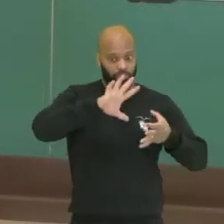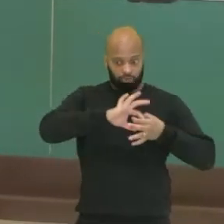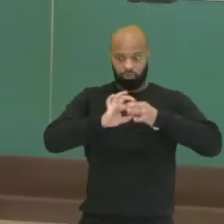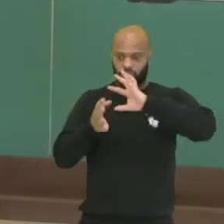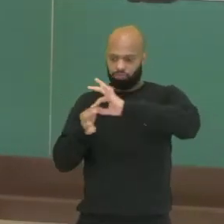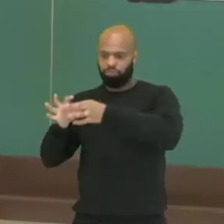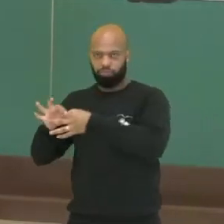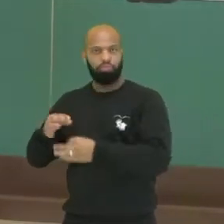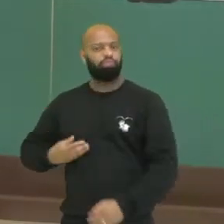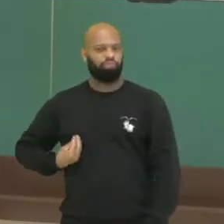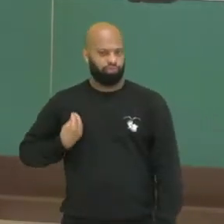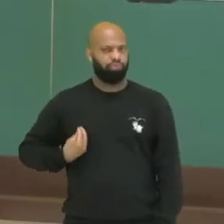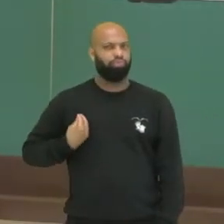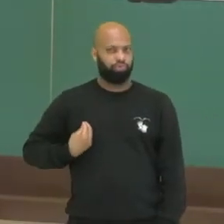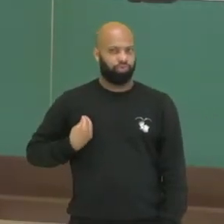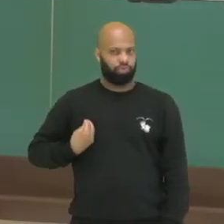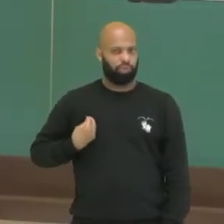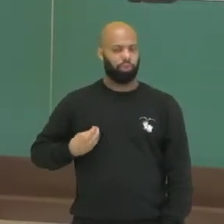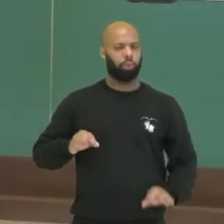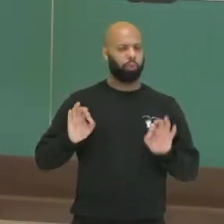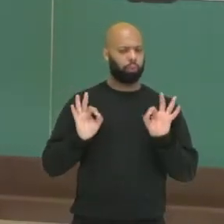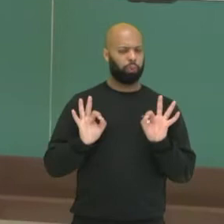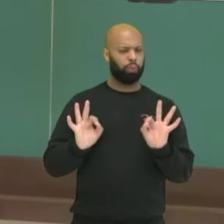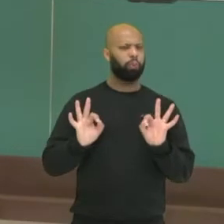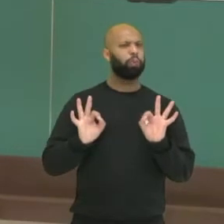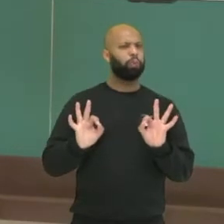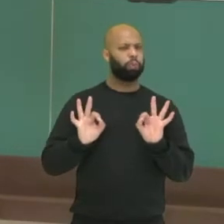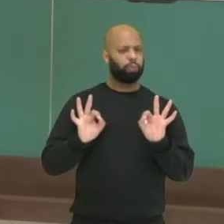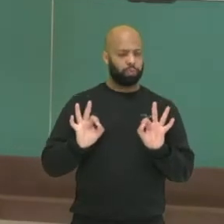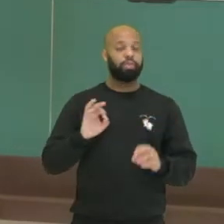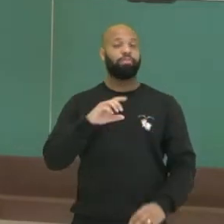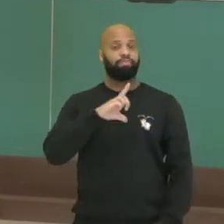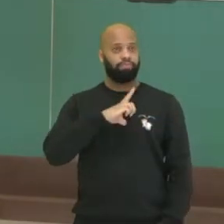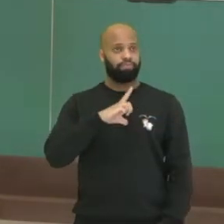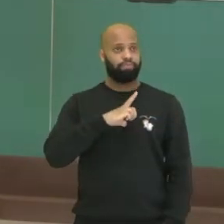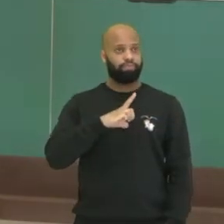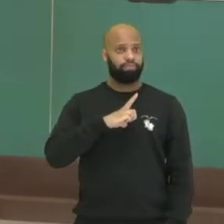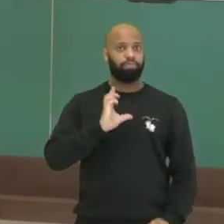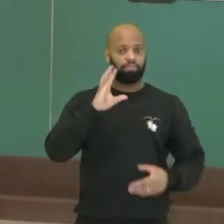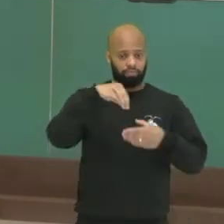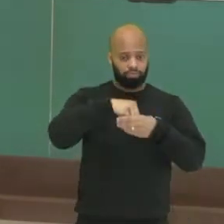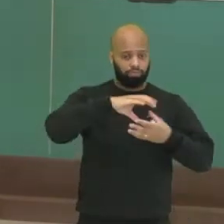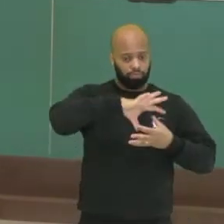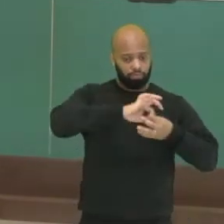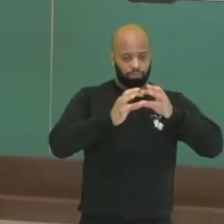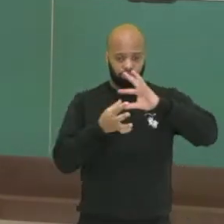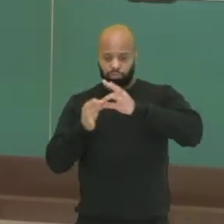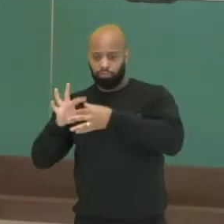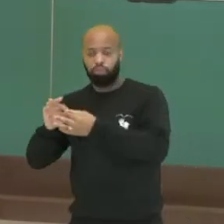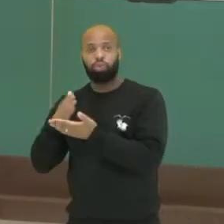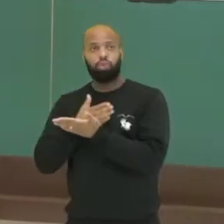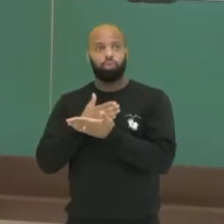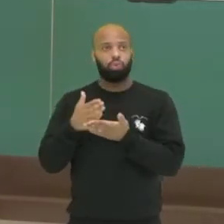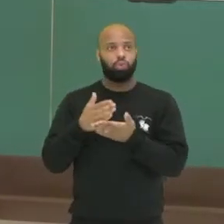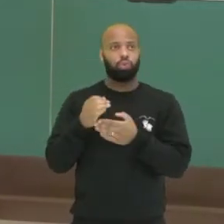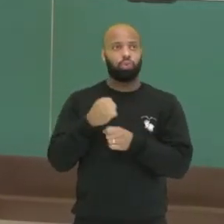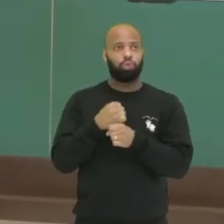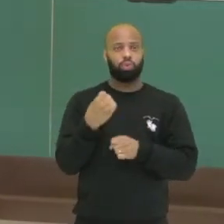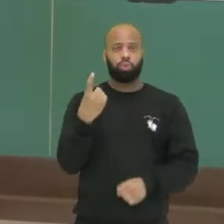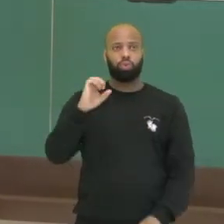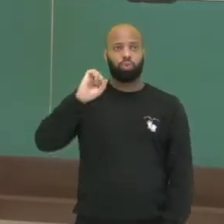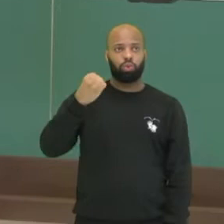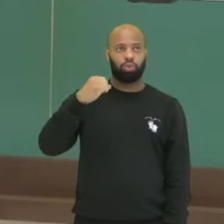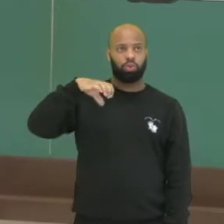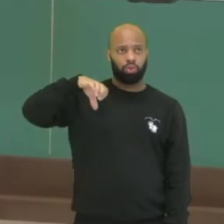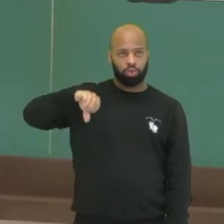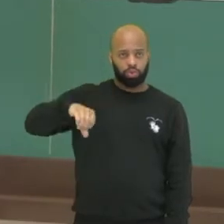um esporte muito elegante e está presente nas Olimpíadas desde o ano de